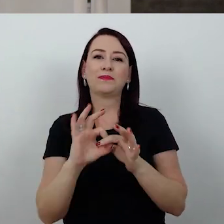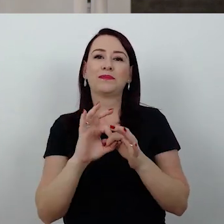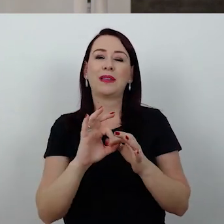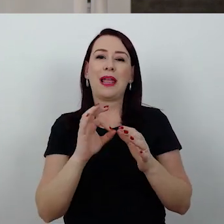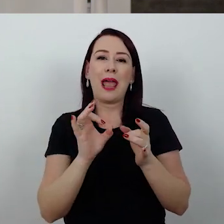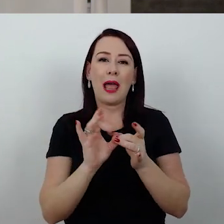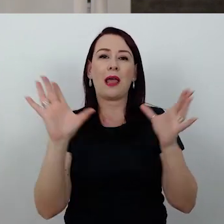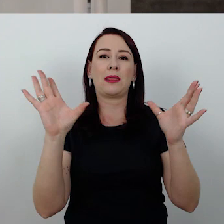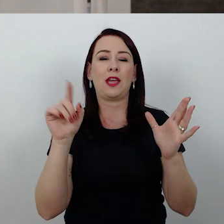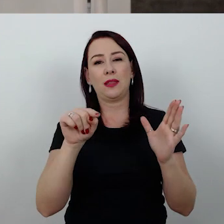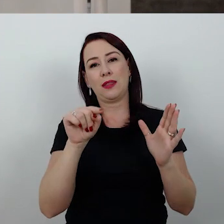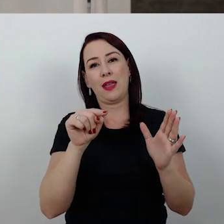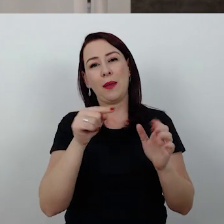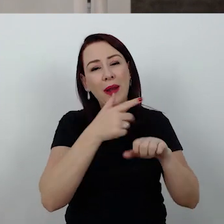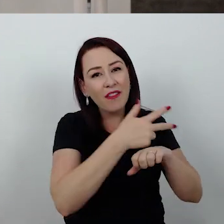às filmagens.